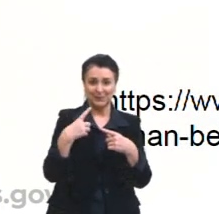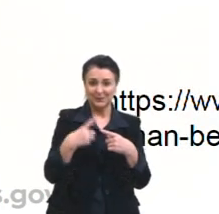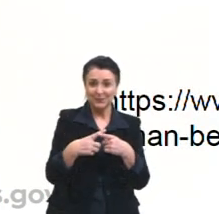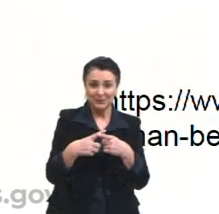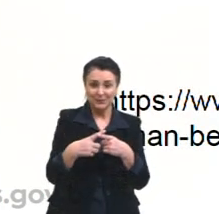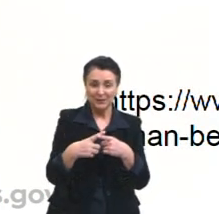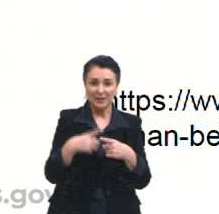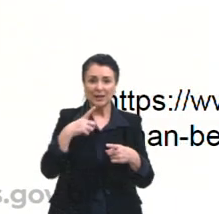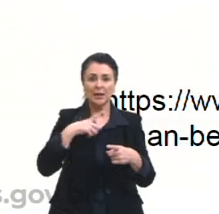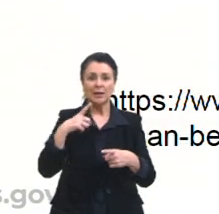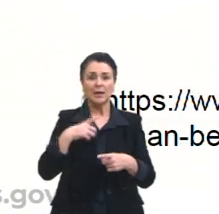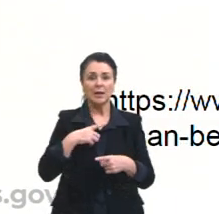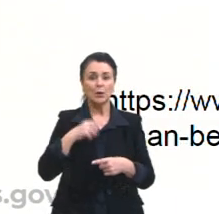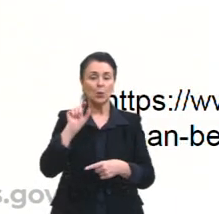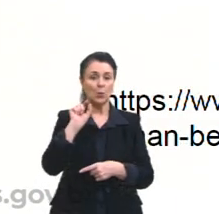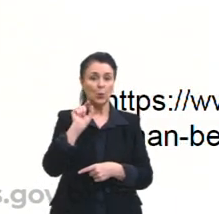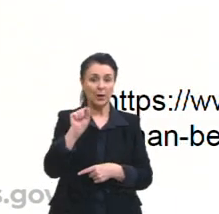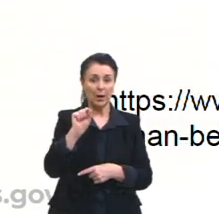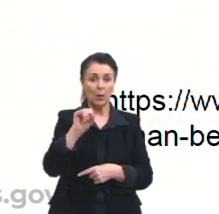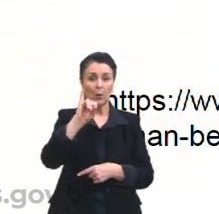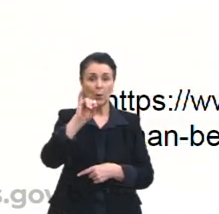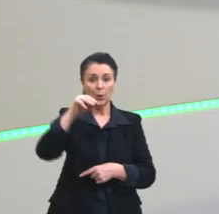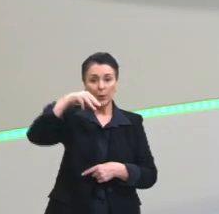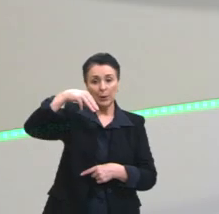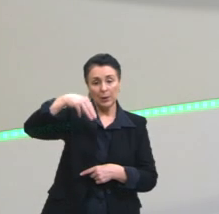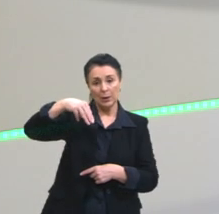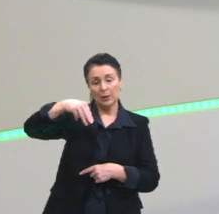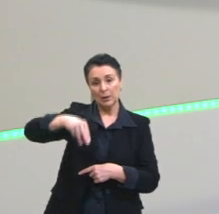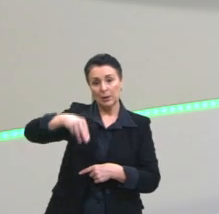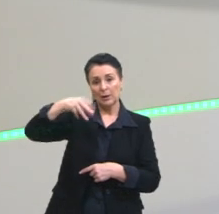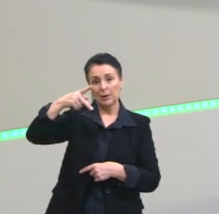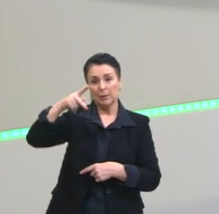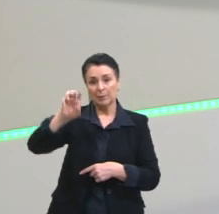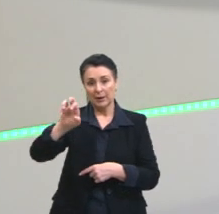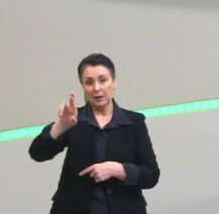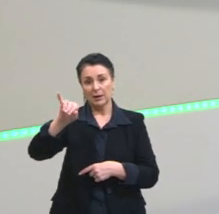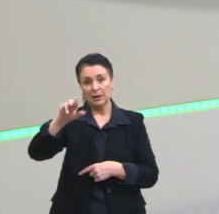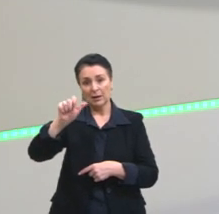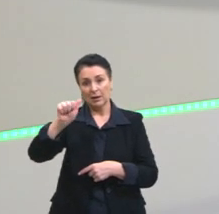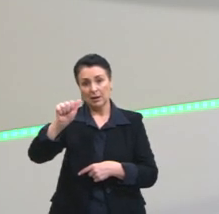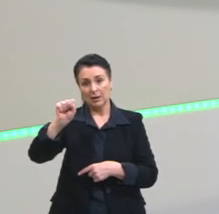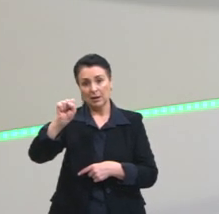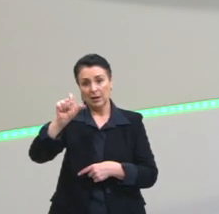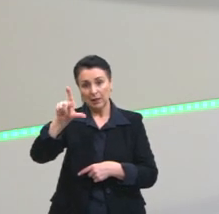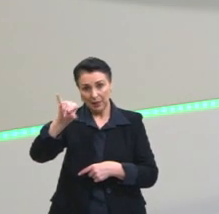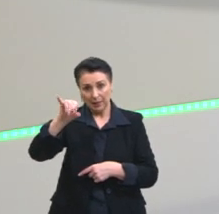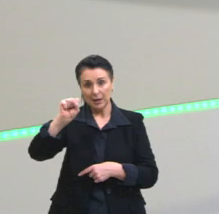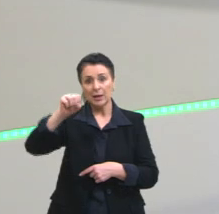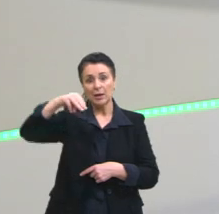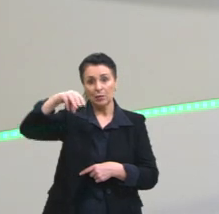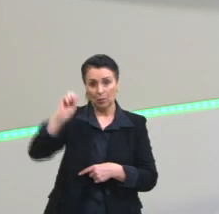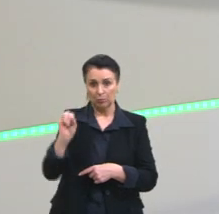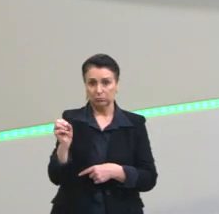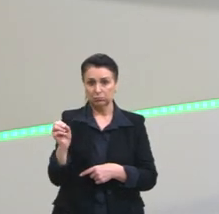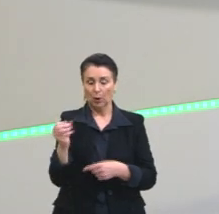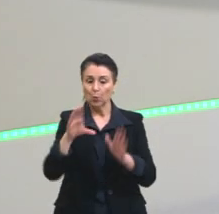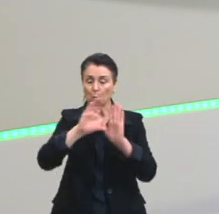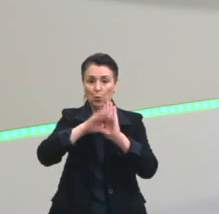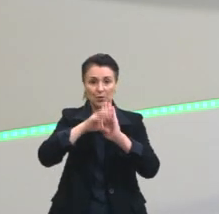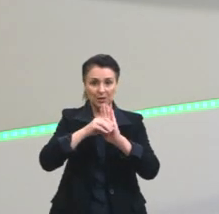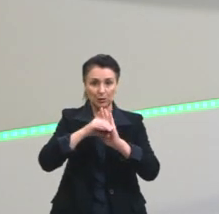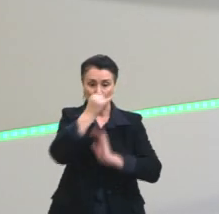na questão do imperialismo diferenciar um pouco conceito de império e imperialismo